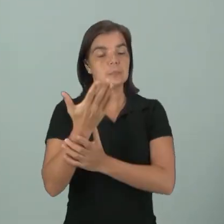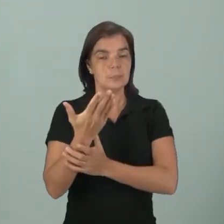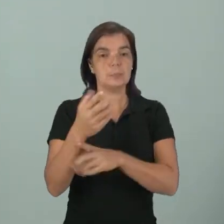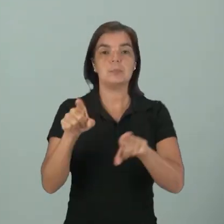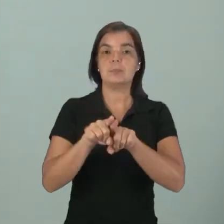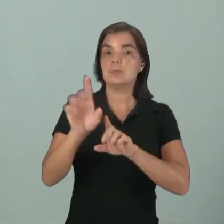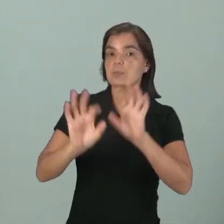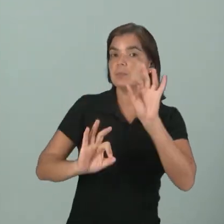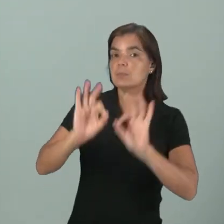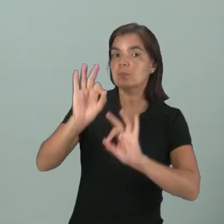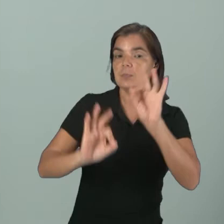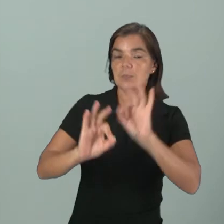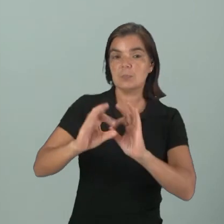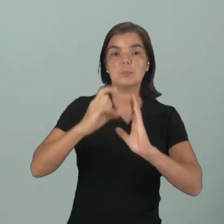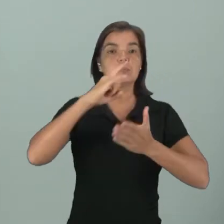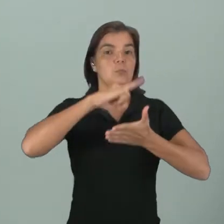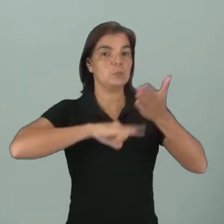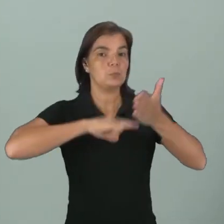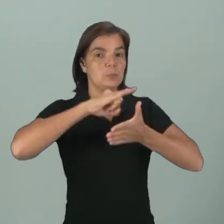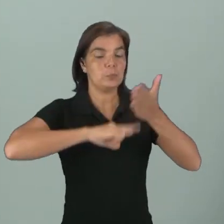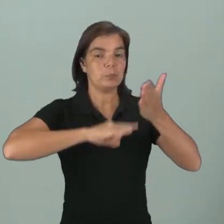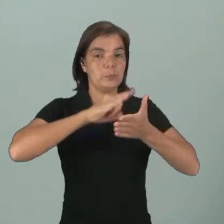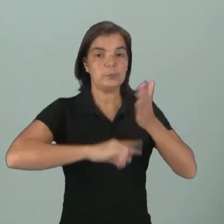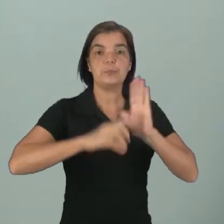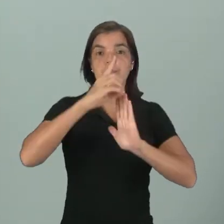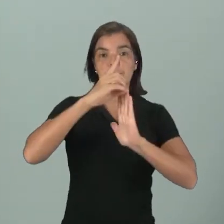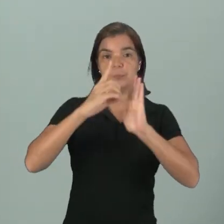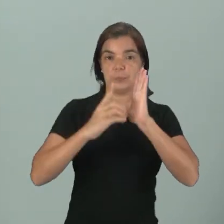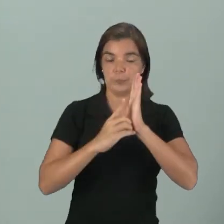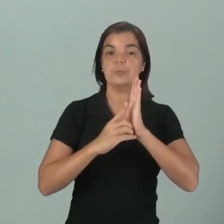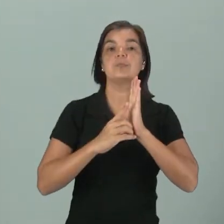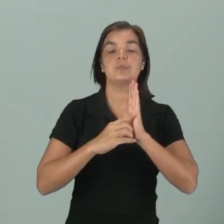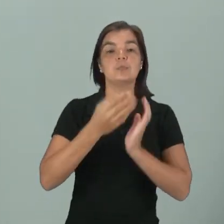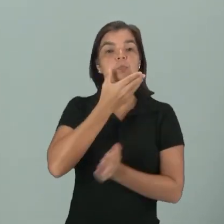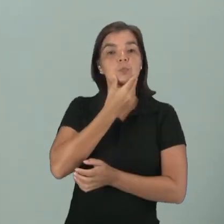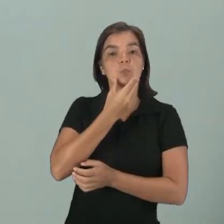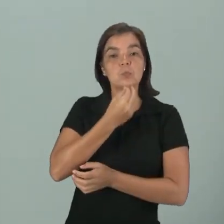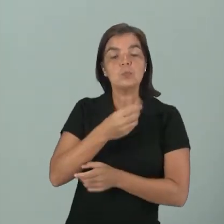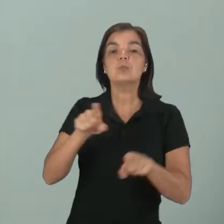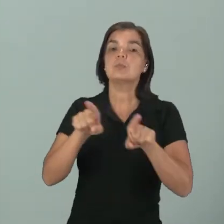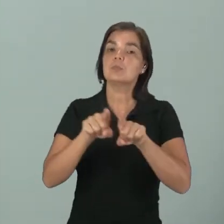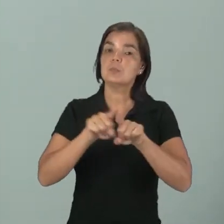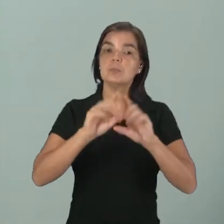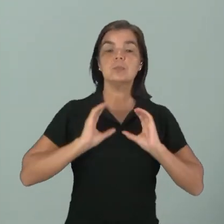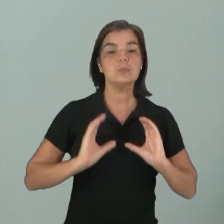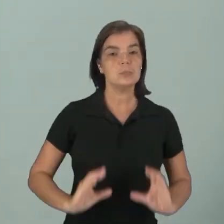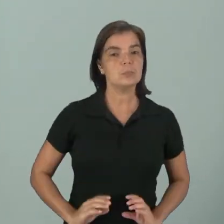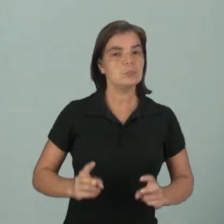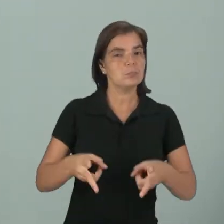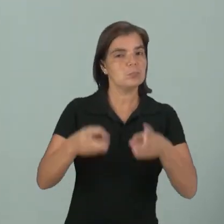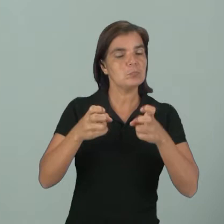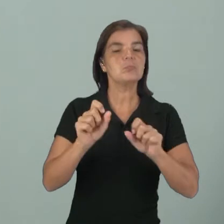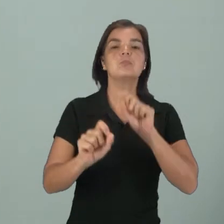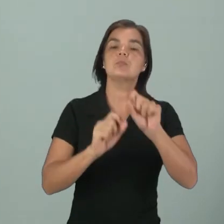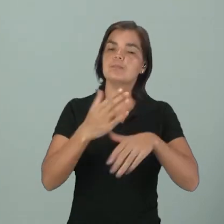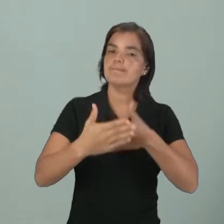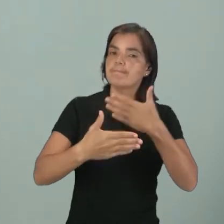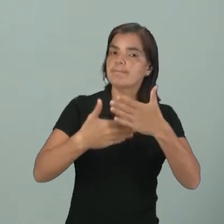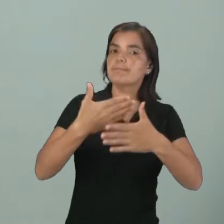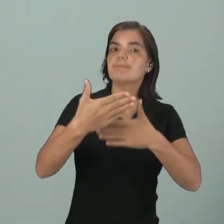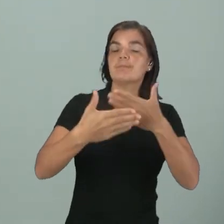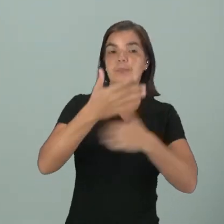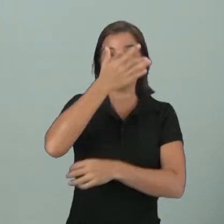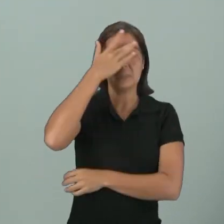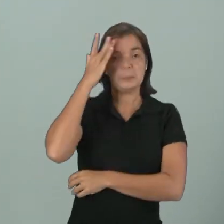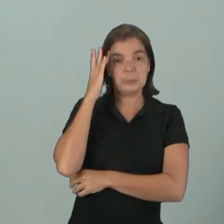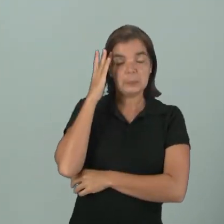ocorreu a elaboração de um documento, a Declaração de Direitos do Homem e do Cidadão. Percebam, a partir daí,